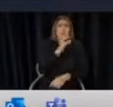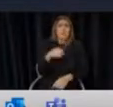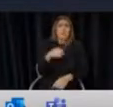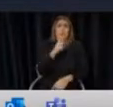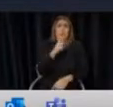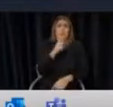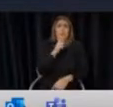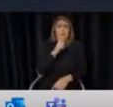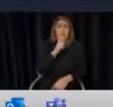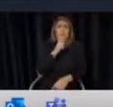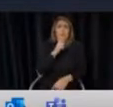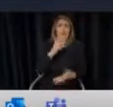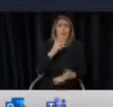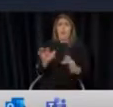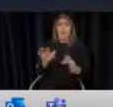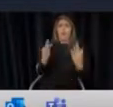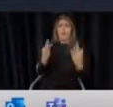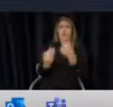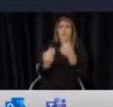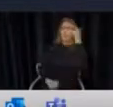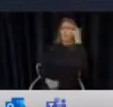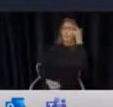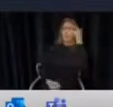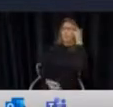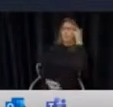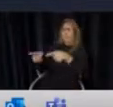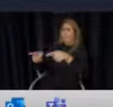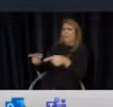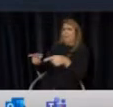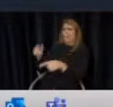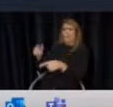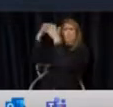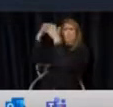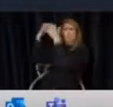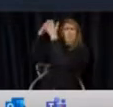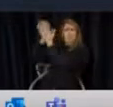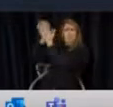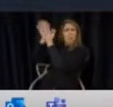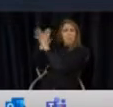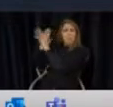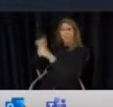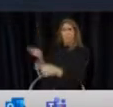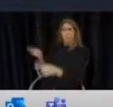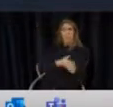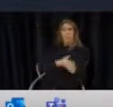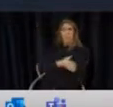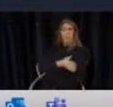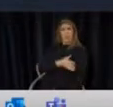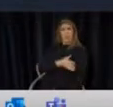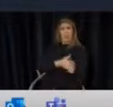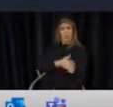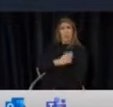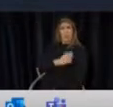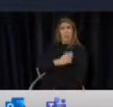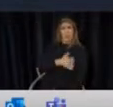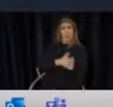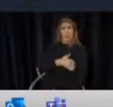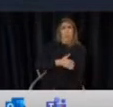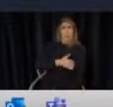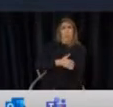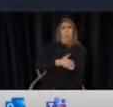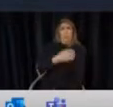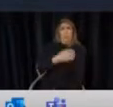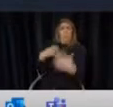e entender, você está falando que meu parente está morto, mas o coração dele batendo. Olha ele quente, né? Então, por isso que a gente tem que ter todo